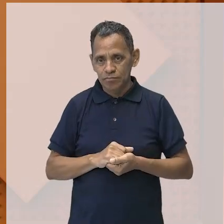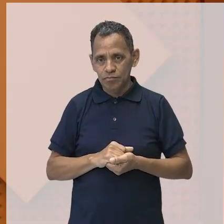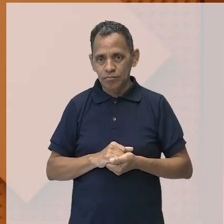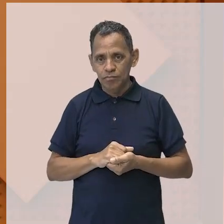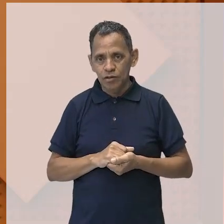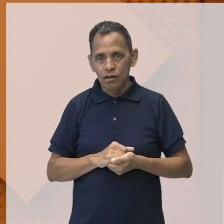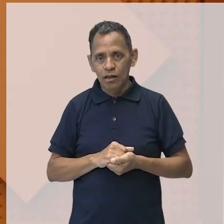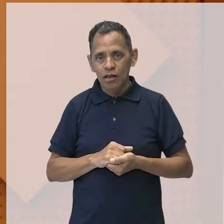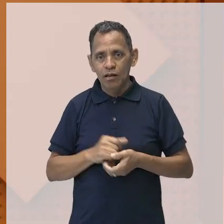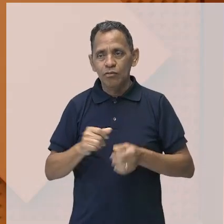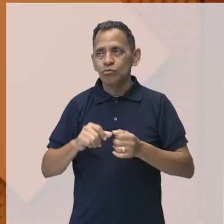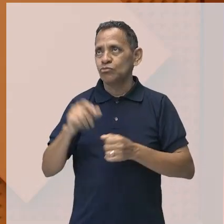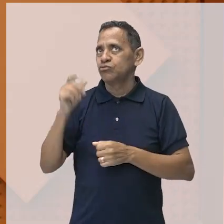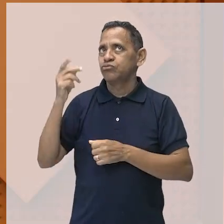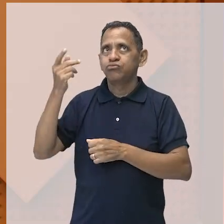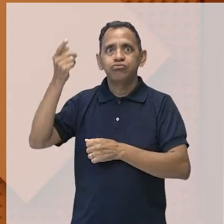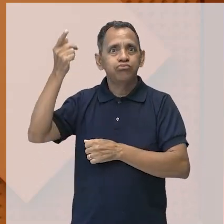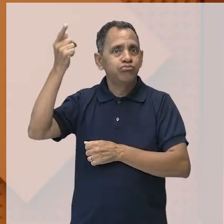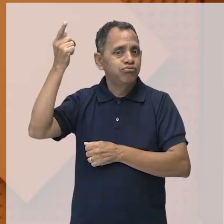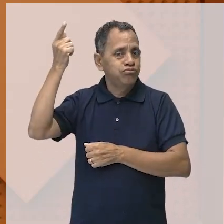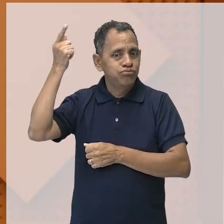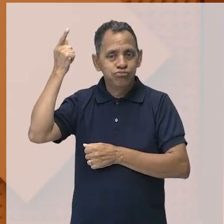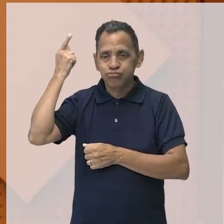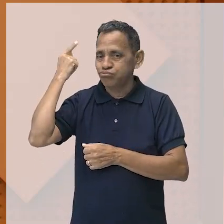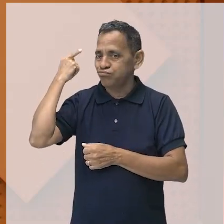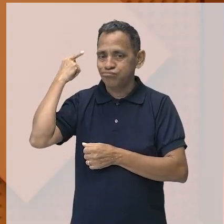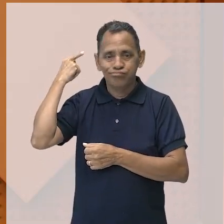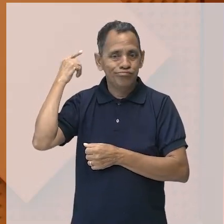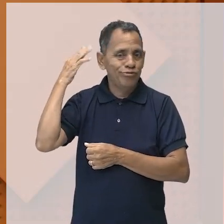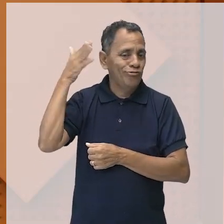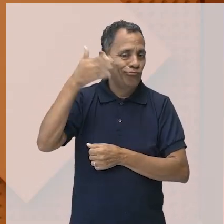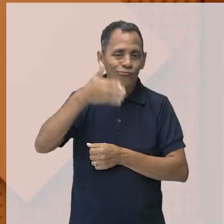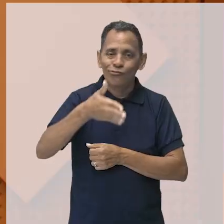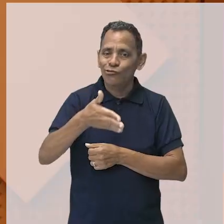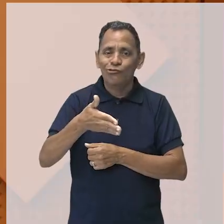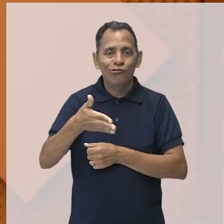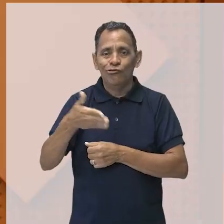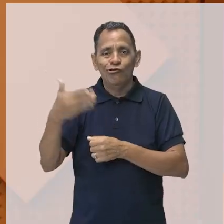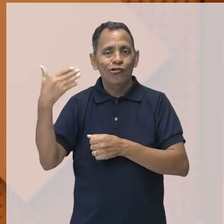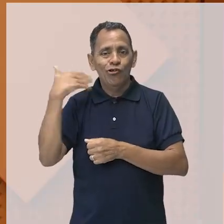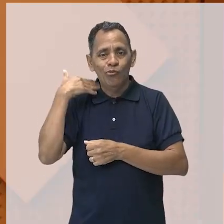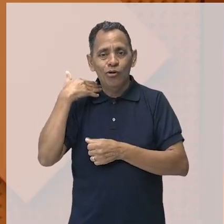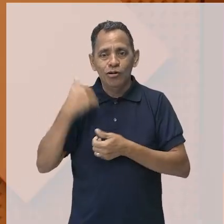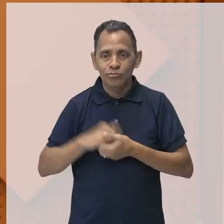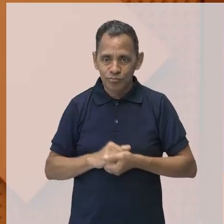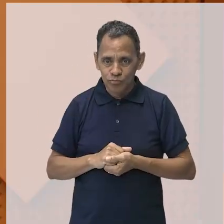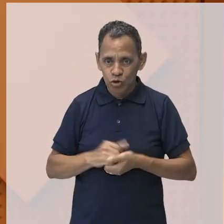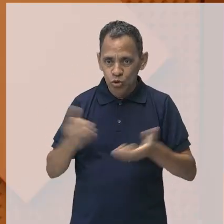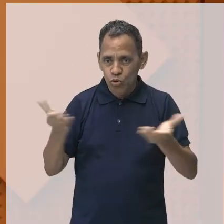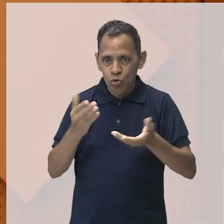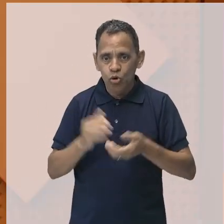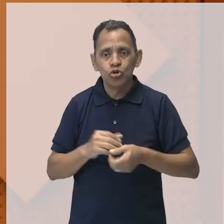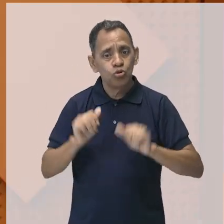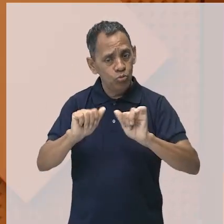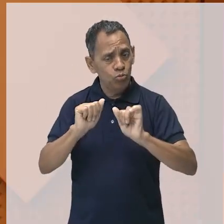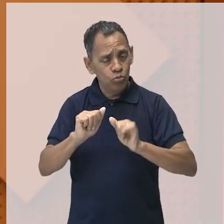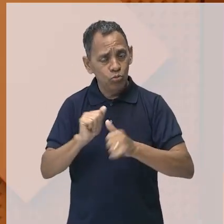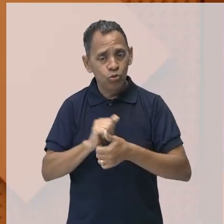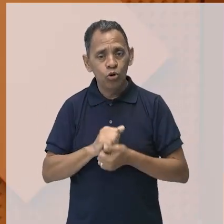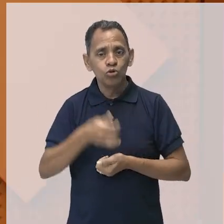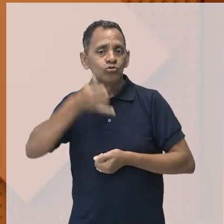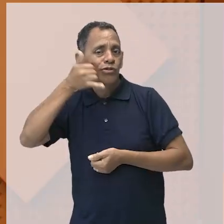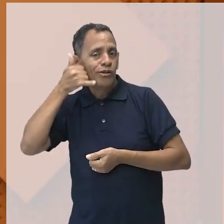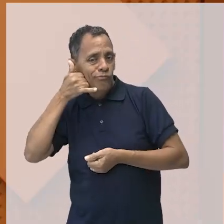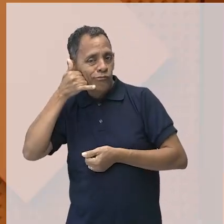bancária, porque você consegue resolver tudo ou pelo aplicativo, ou conversando diretamente com o seu gerente através de telefone, através